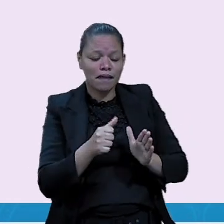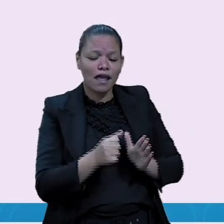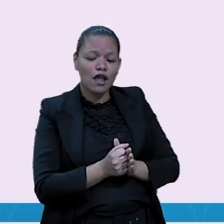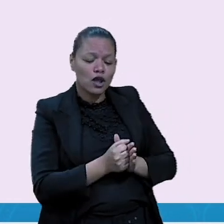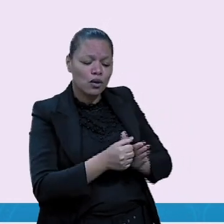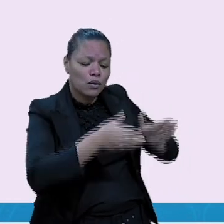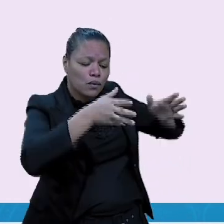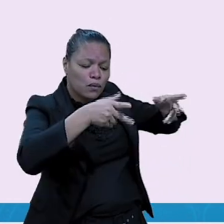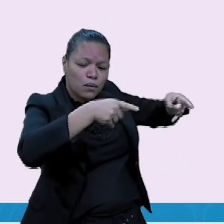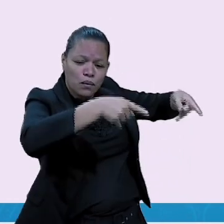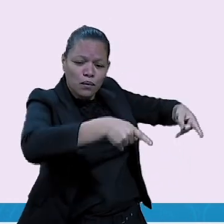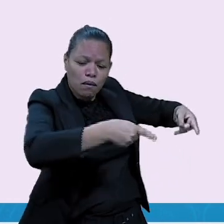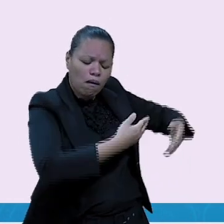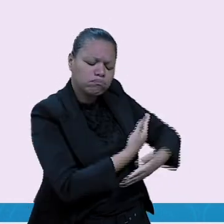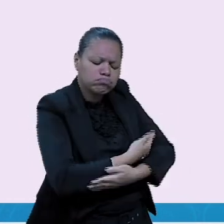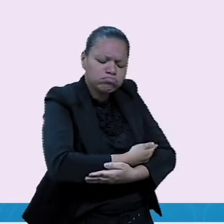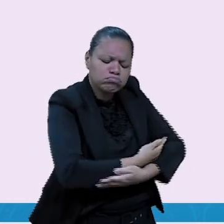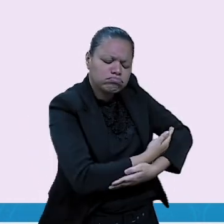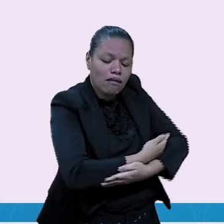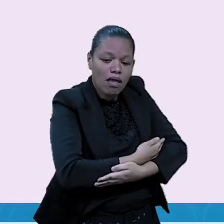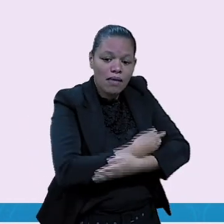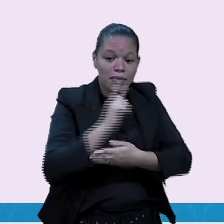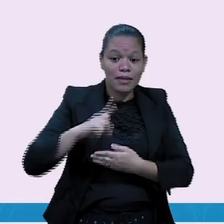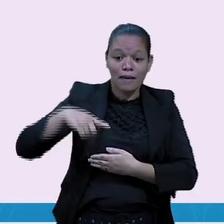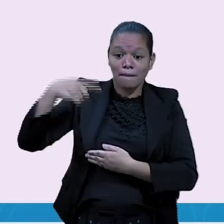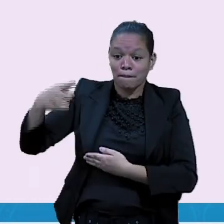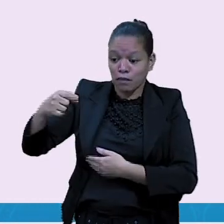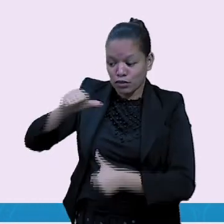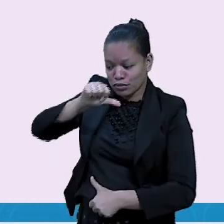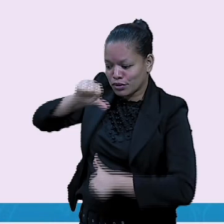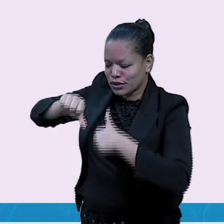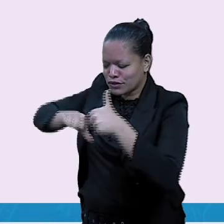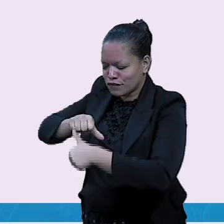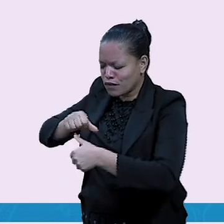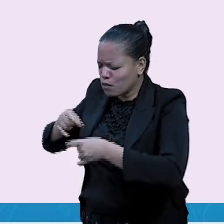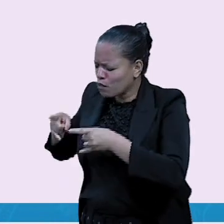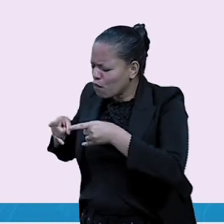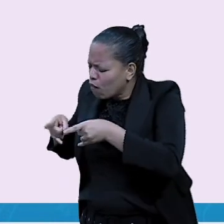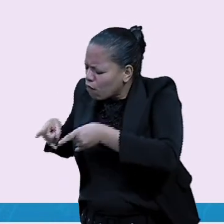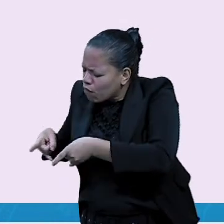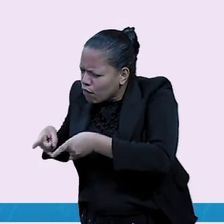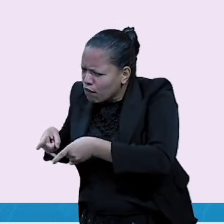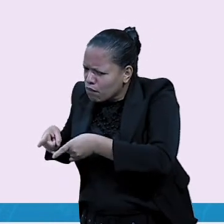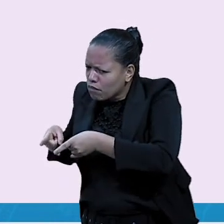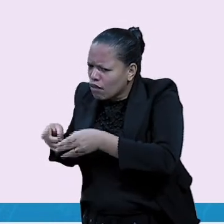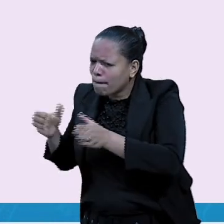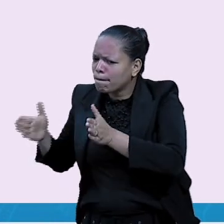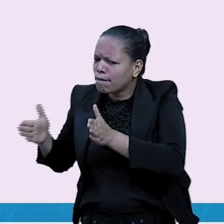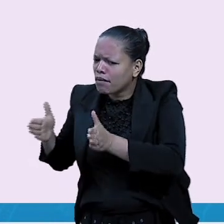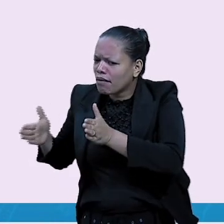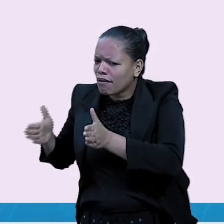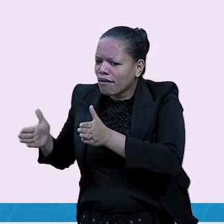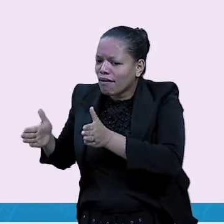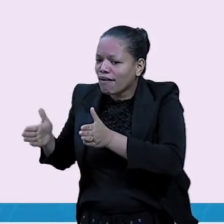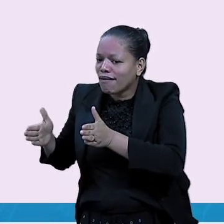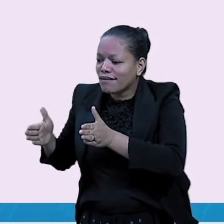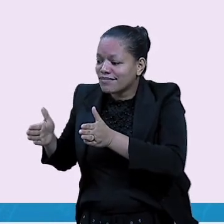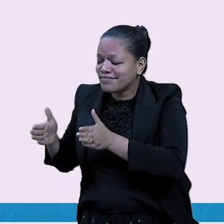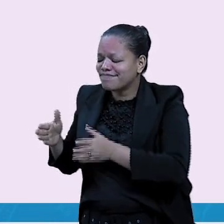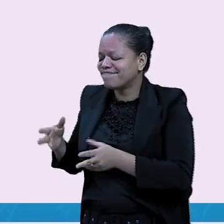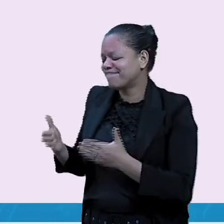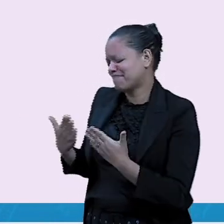um mocinho. Mamãe fez uma mágica e a transformou em uma caminha. Até parece caminha de